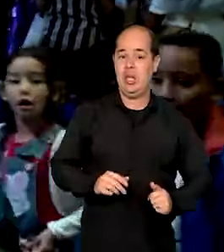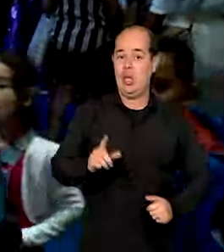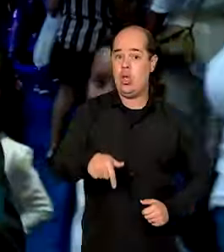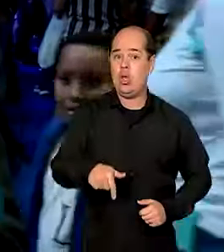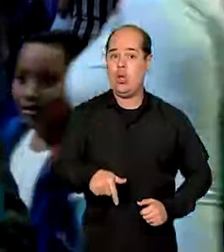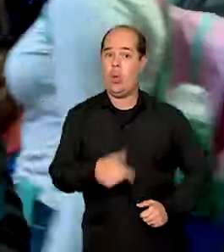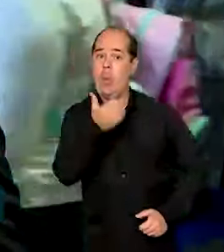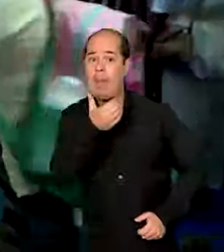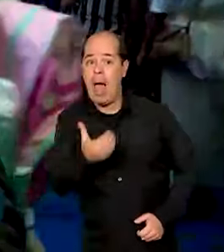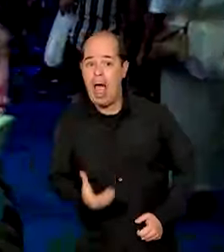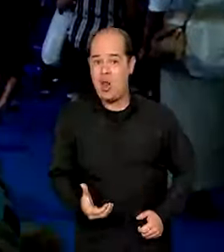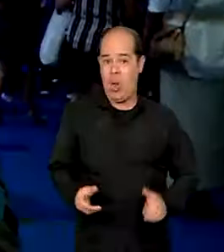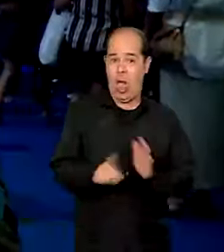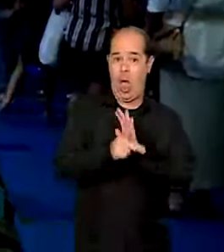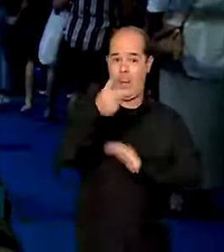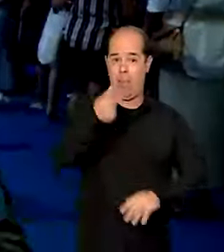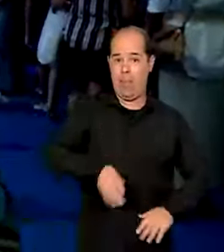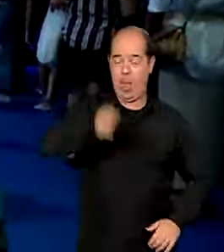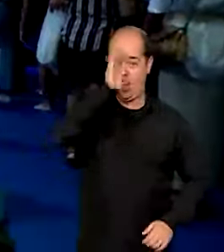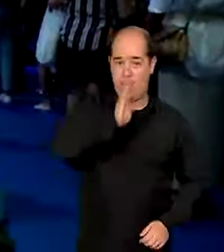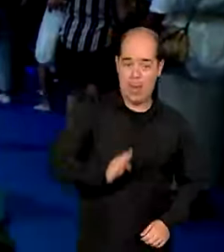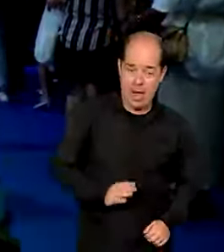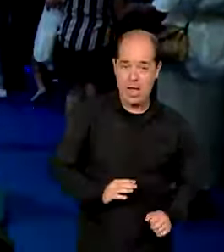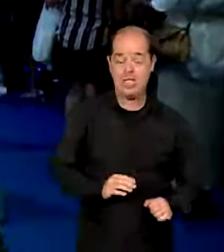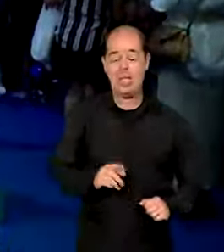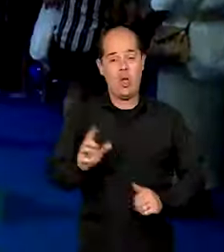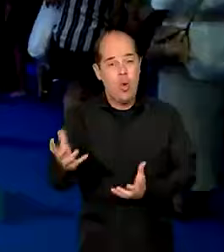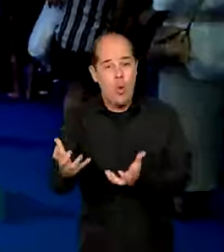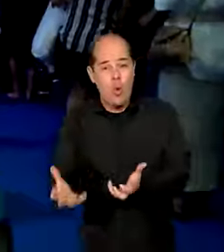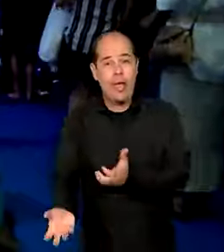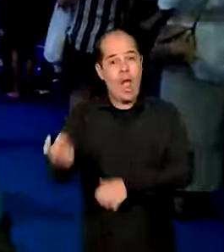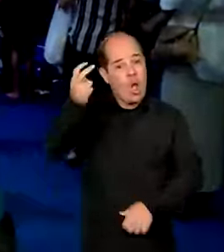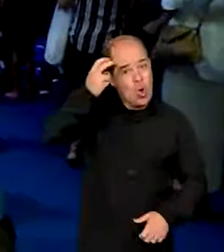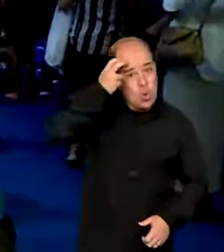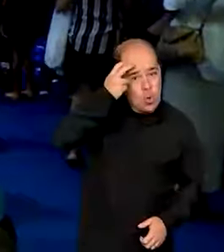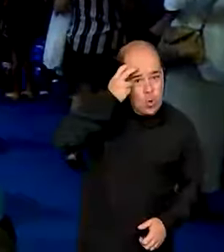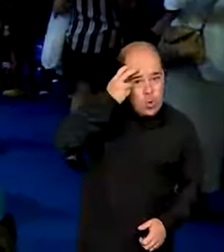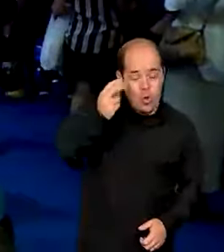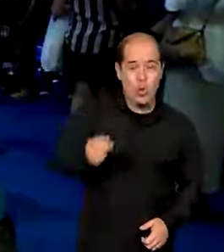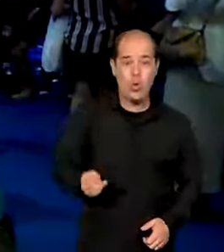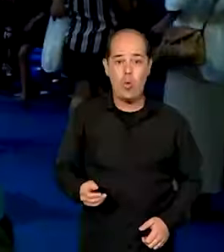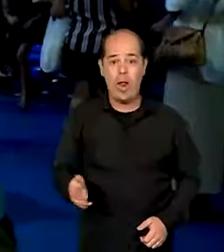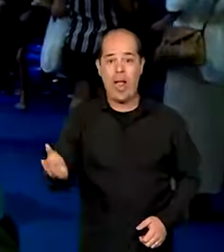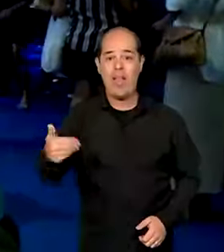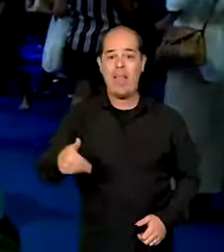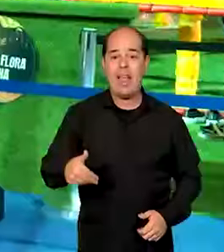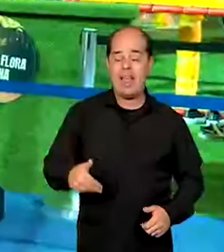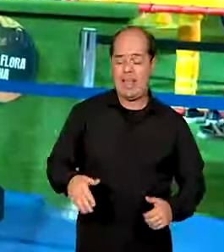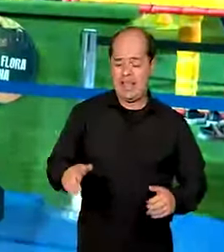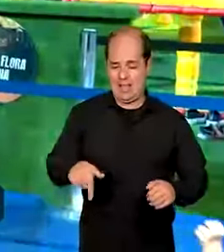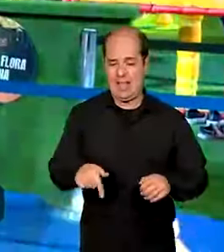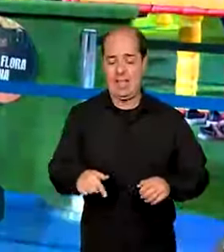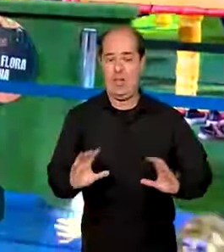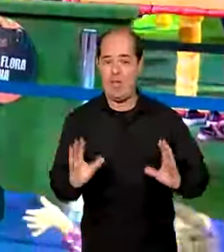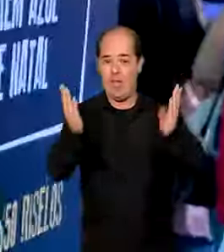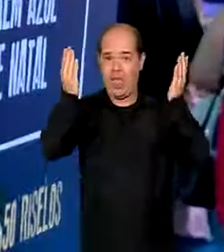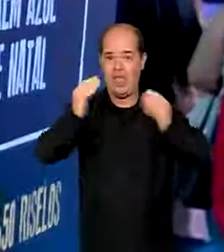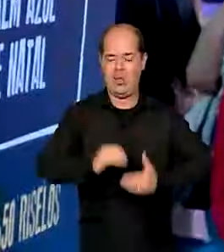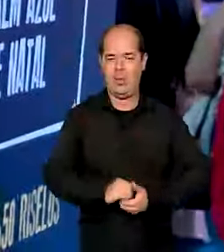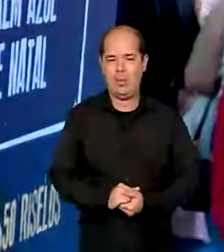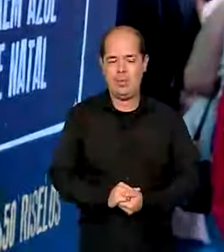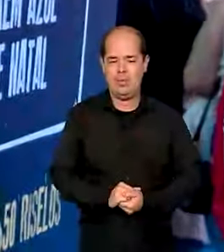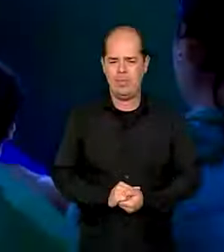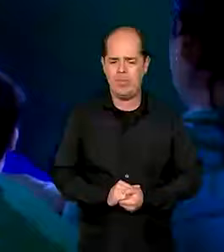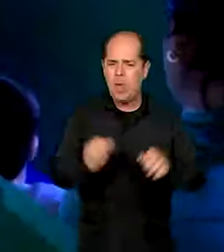brasileiro e a gente quer, neste evento, poder trazer a cultura e que as pessoas possam experimentar isso aqui no nosso evento. Neve em dezembro?